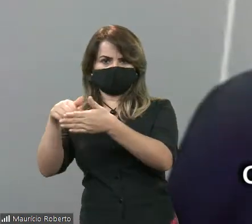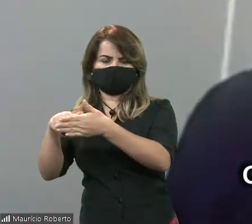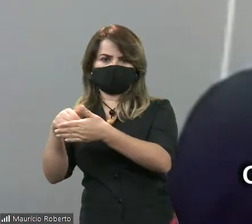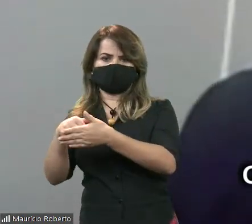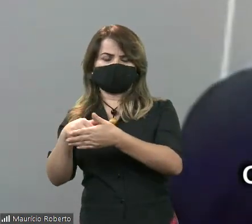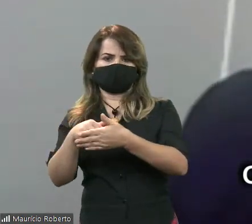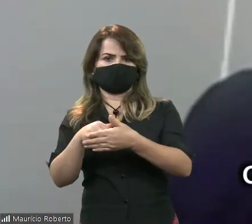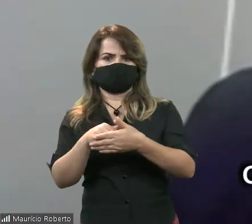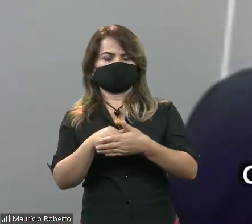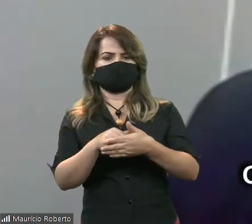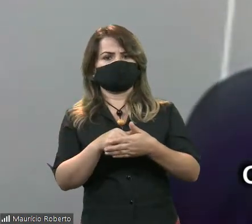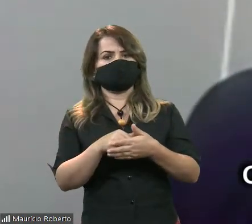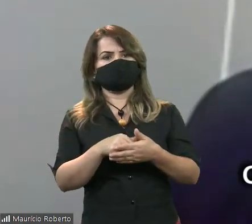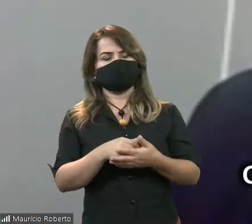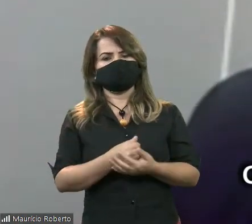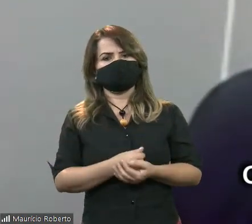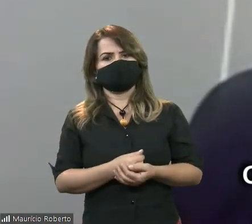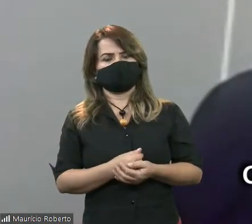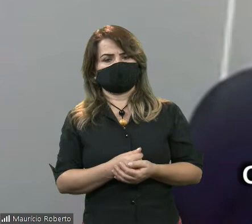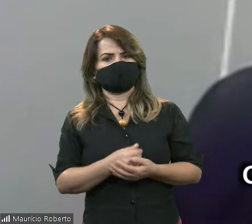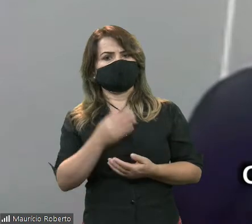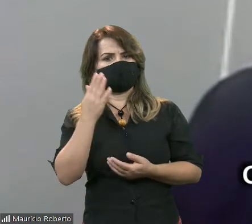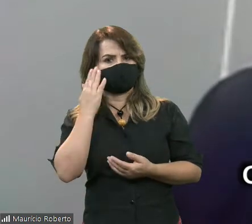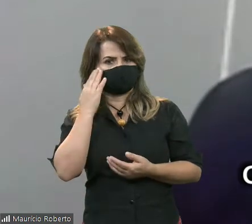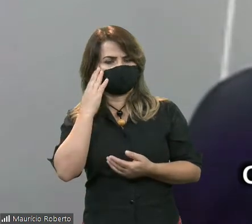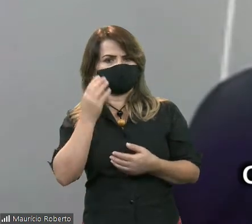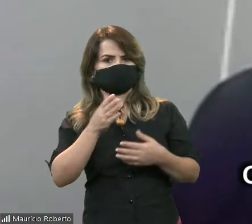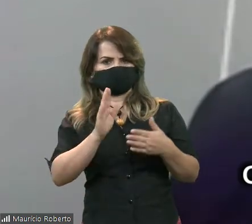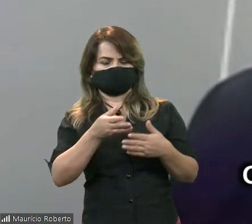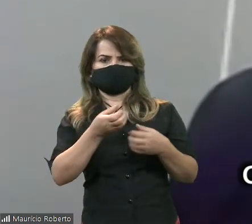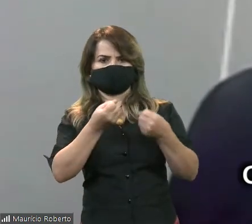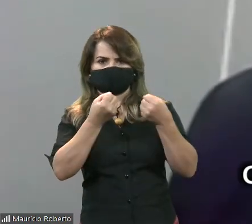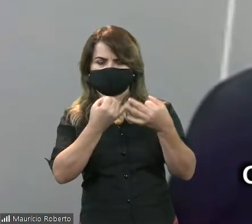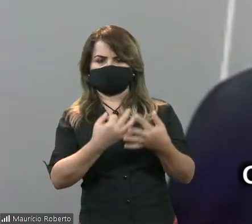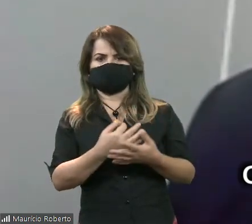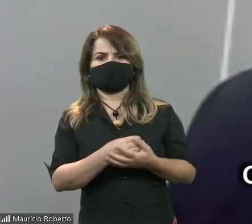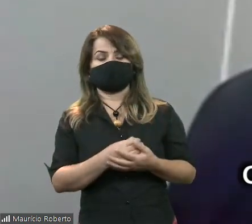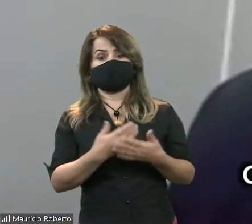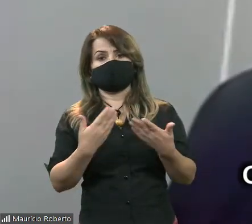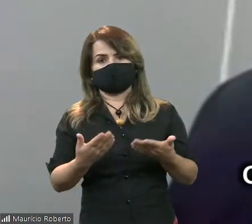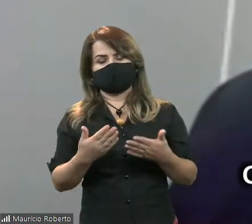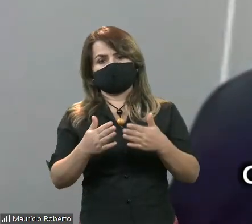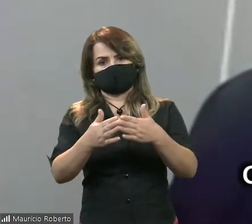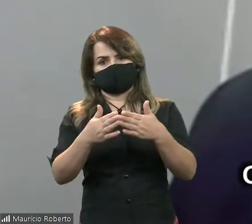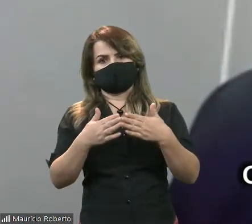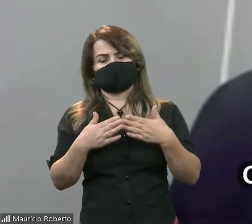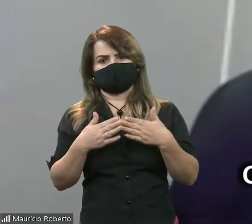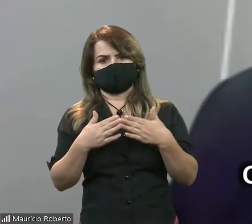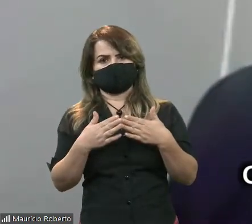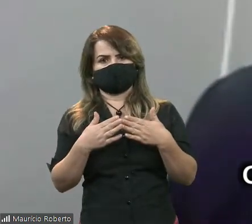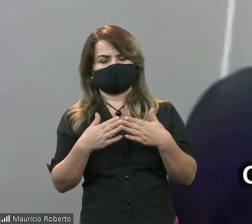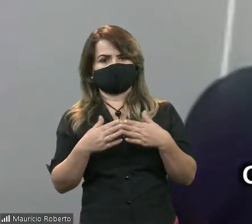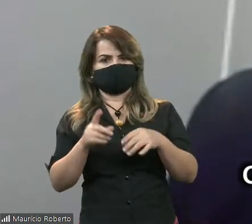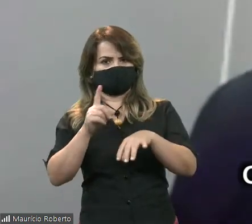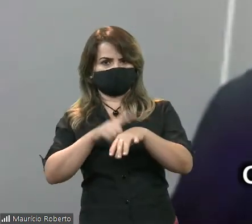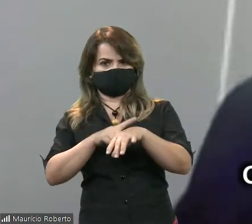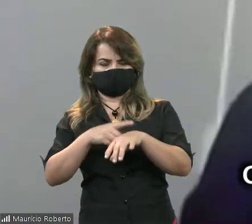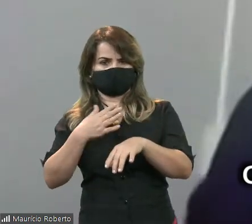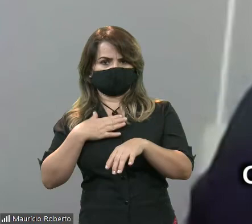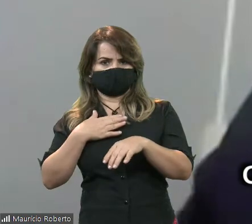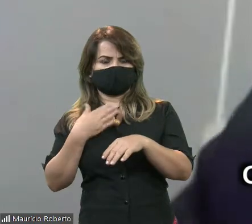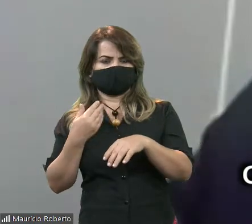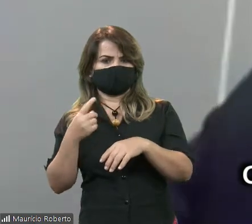que eu já havia colocado. E aí eu peço, presidente, para finalizar, aí a reserva do meu tempo.